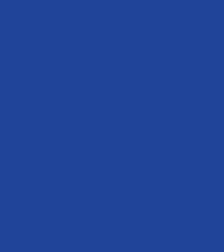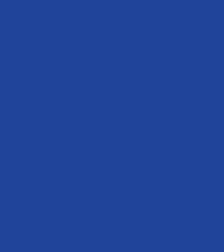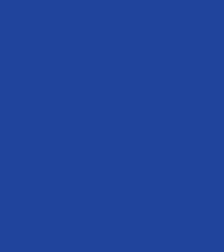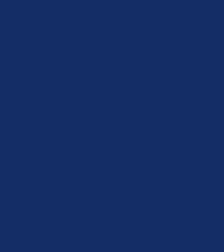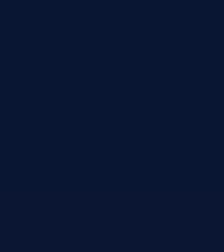é